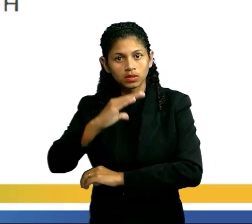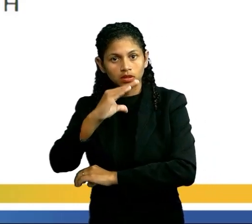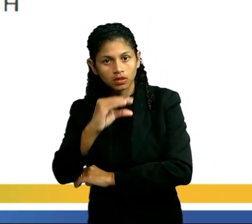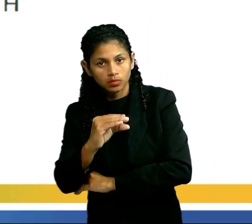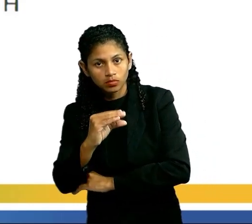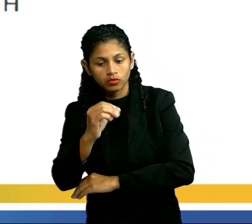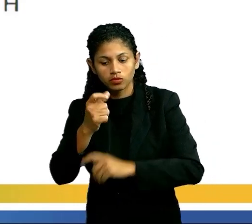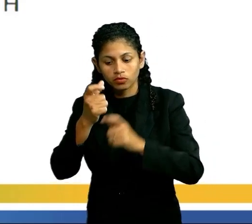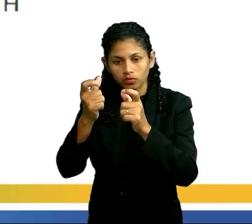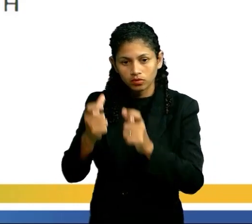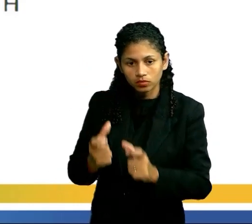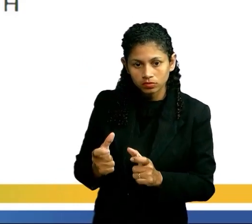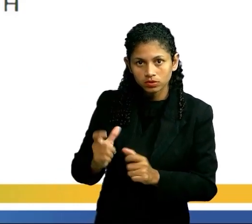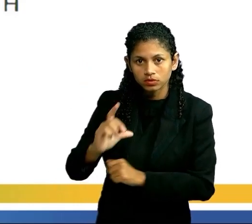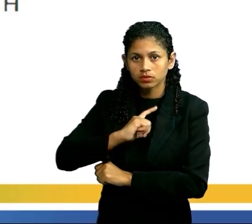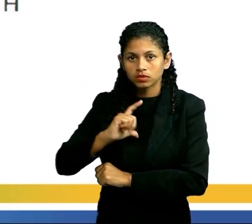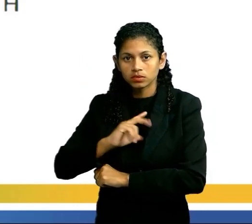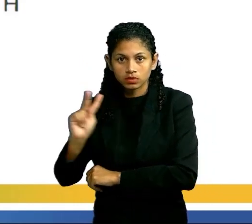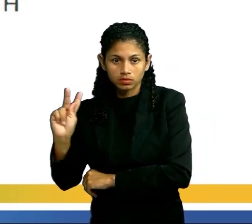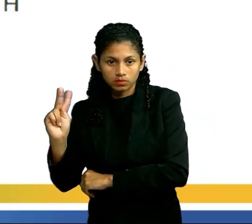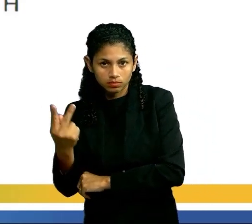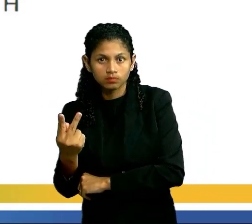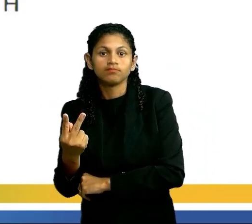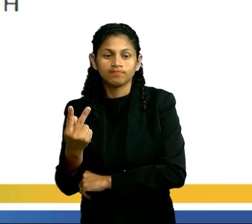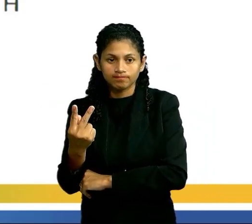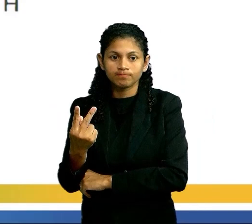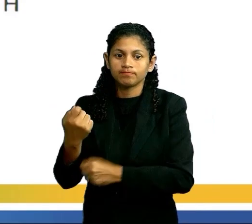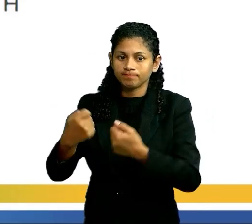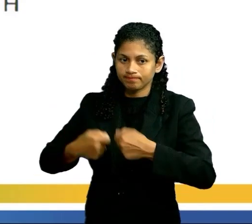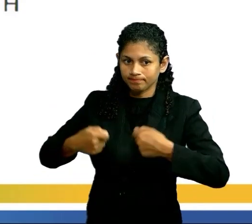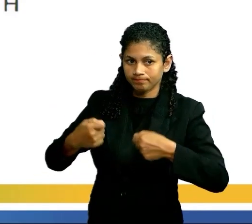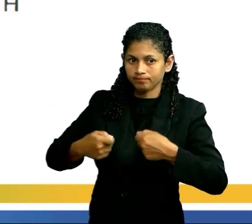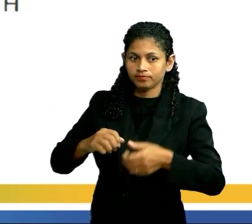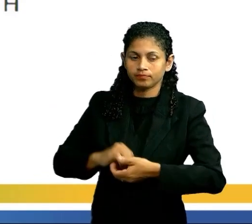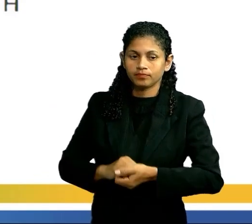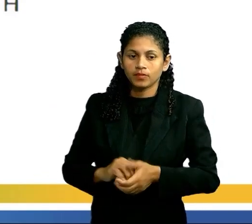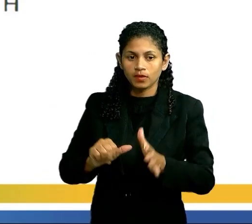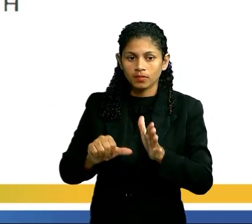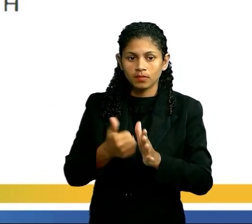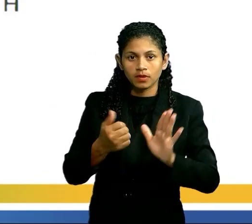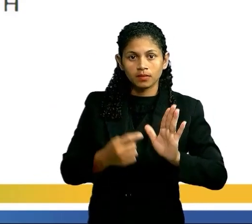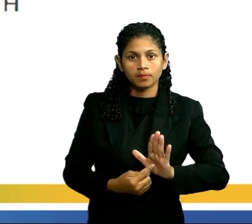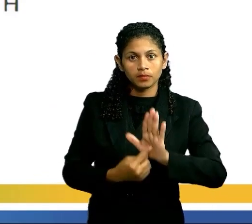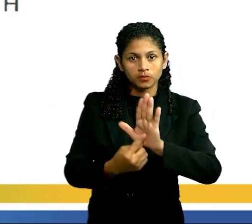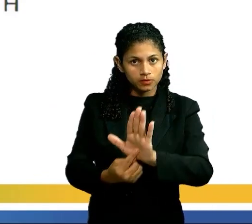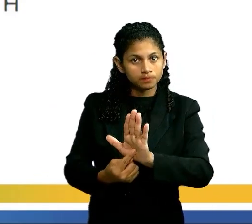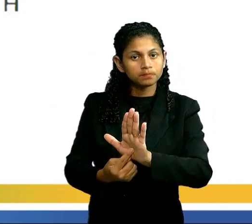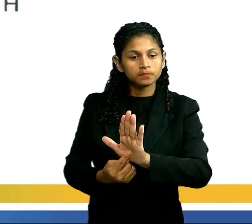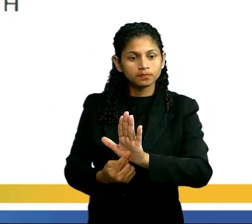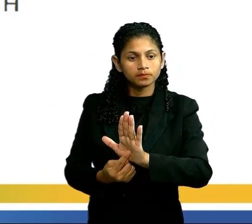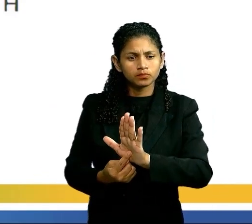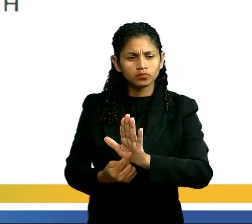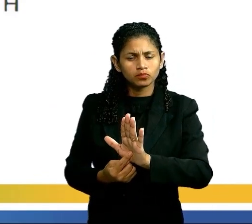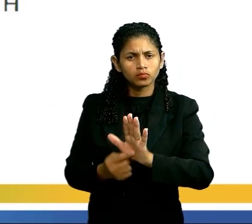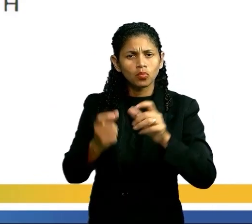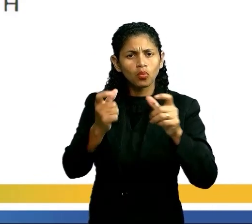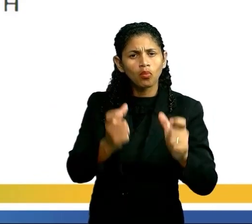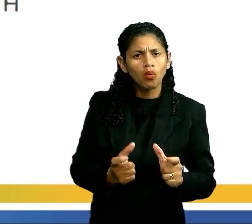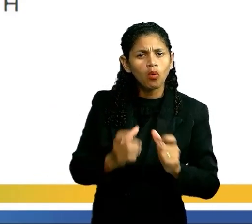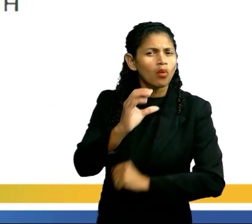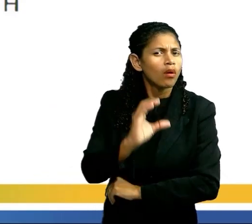realmente a quantidade de hidrogênio bate. Tá? Só por isso. Então, a primeira coisa que deve ser feita, onde é que estão os